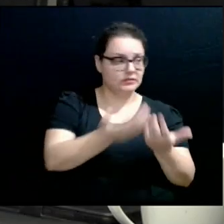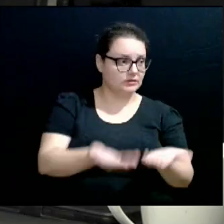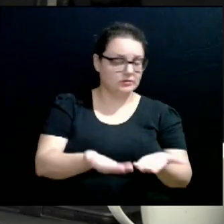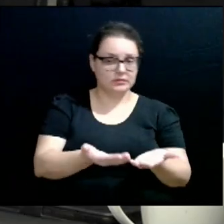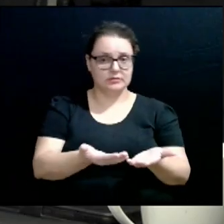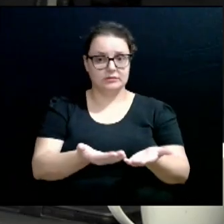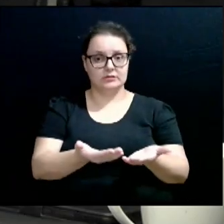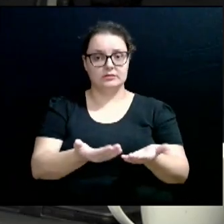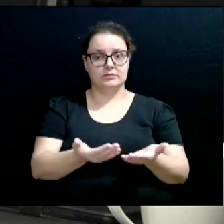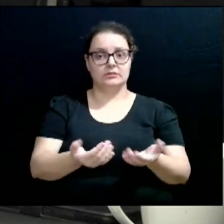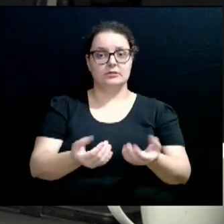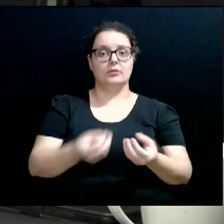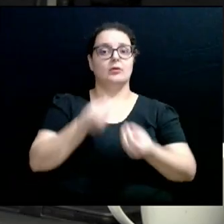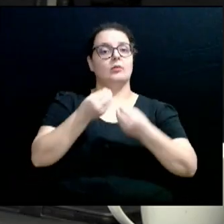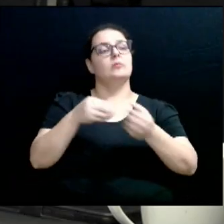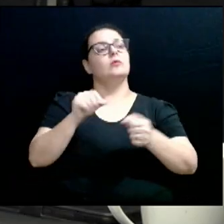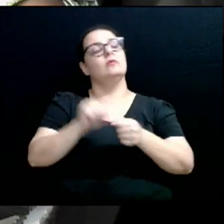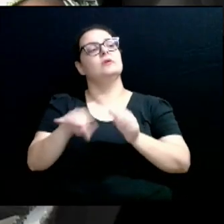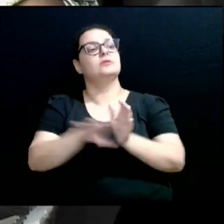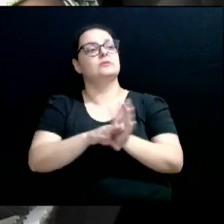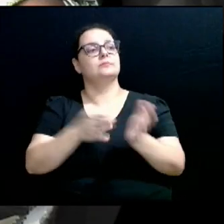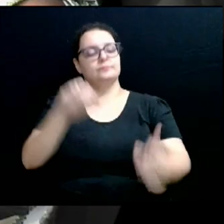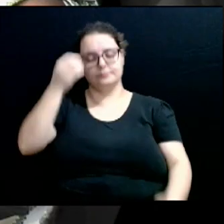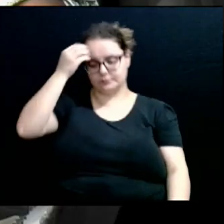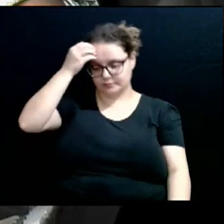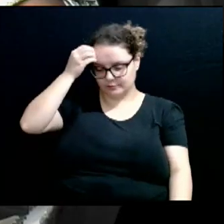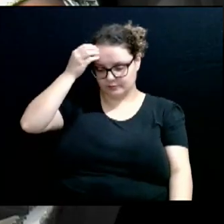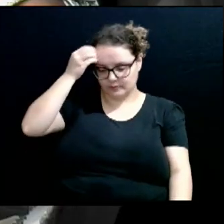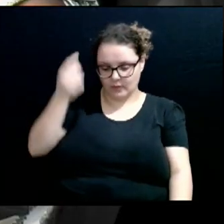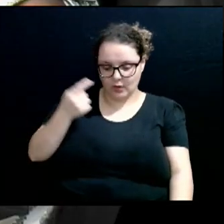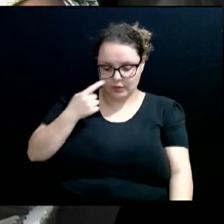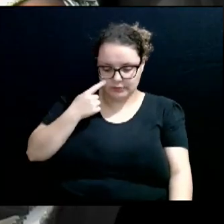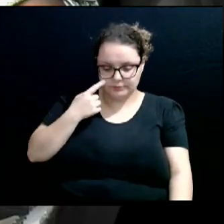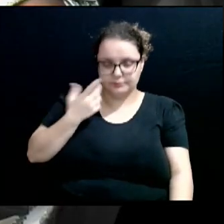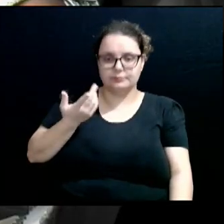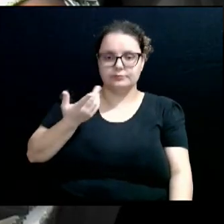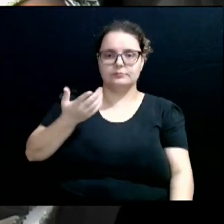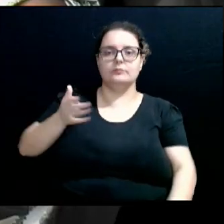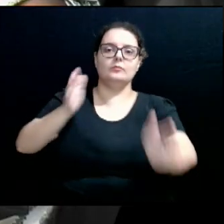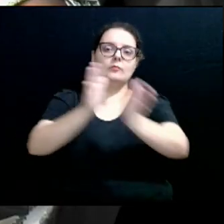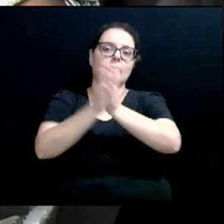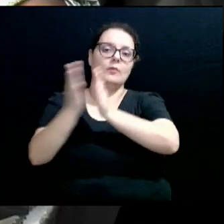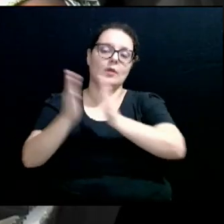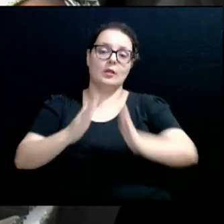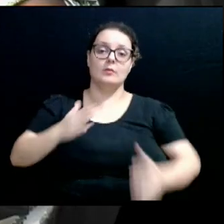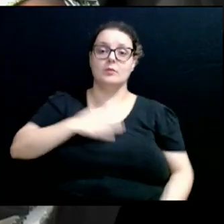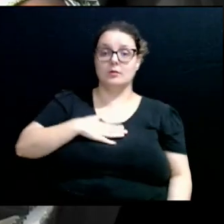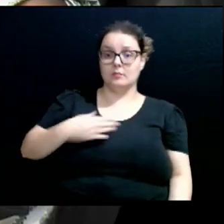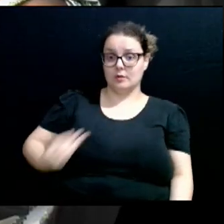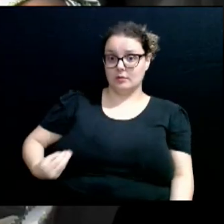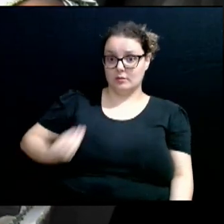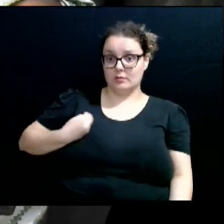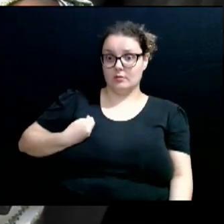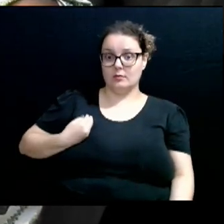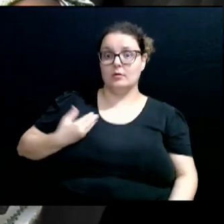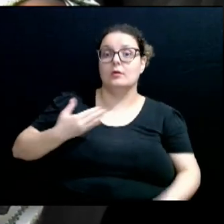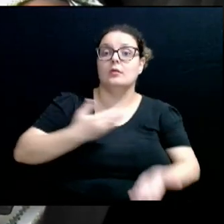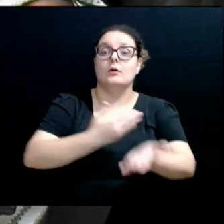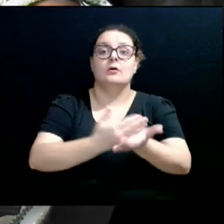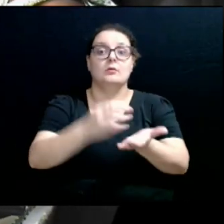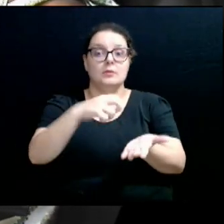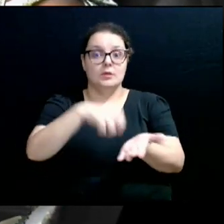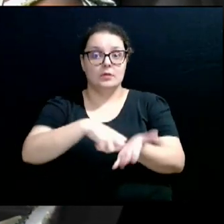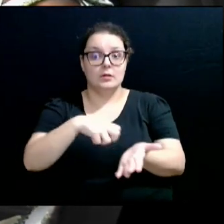aqui? Olha, a biblioteca na minha vida começou como castigo.